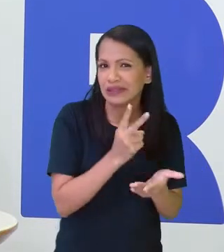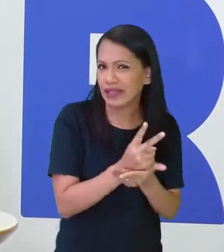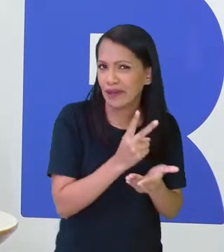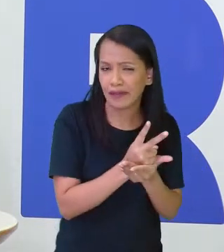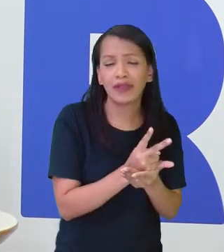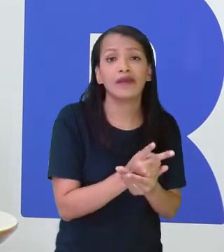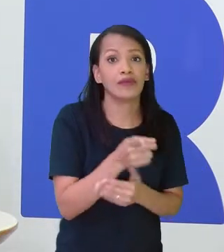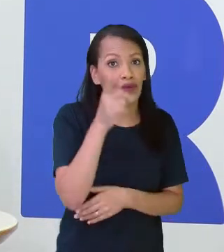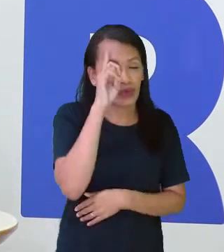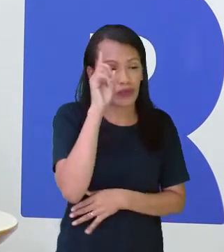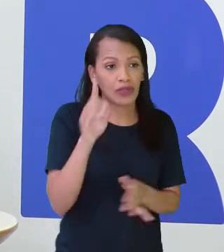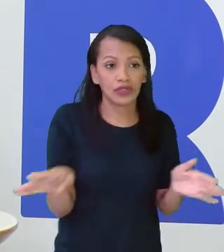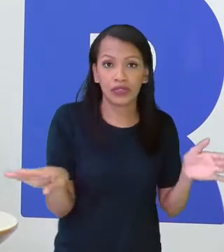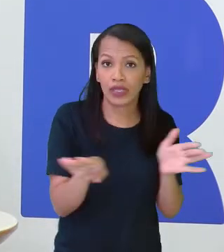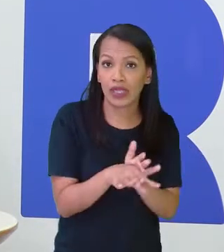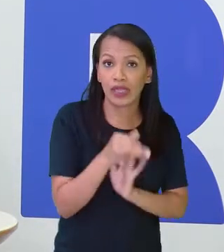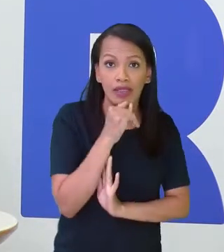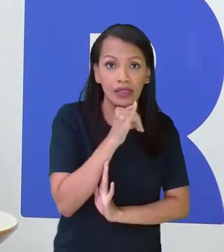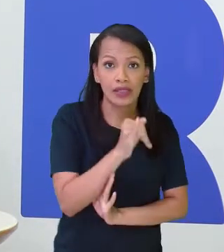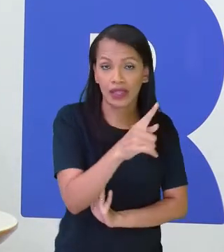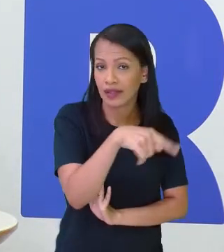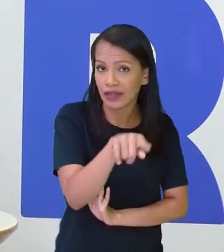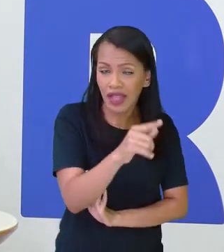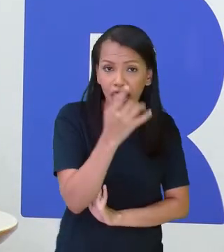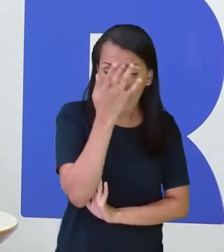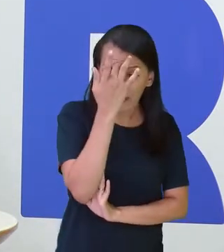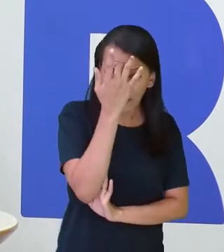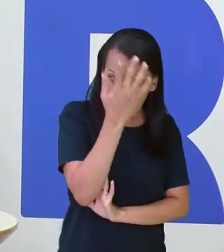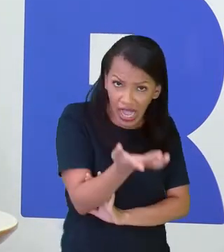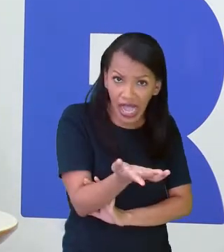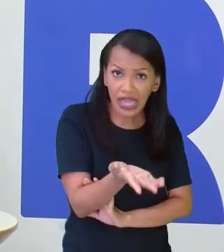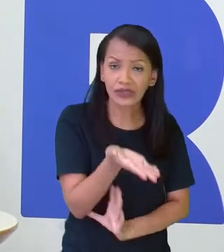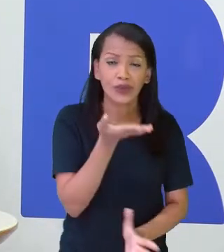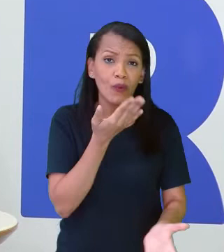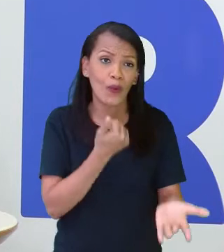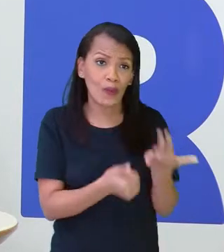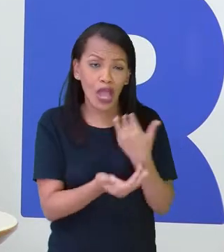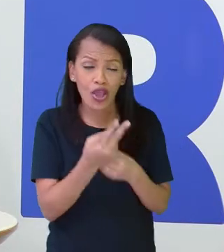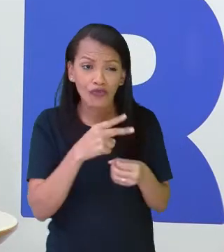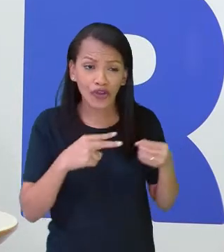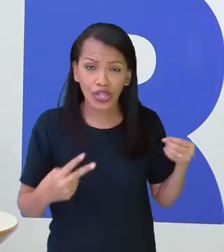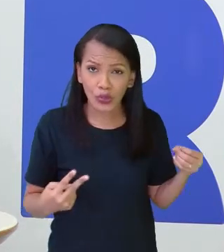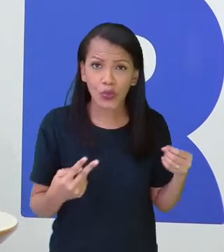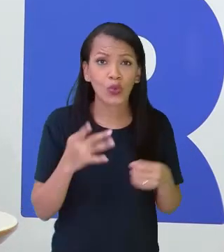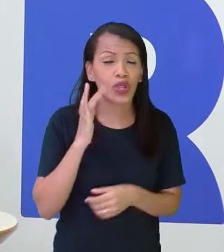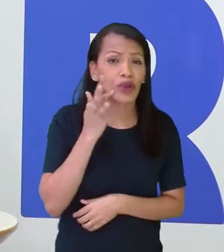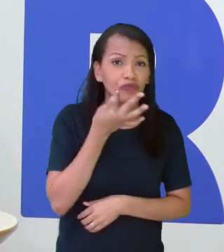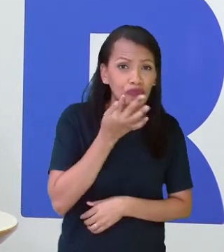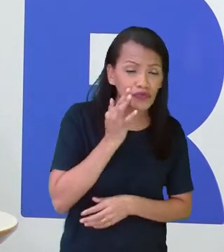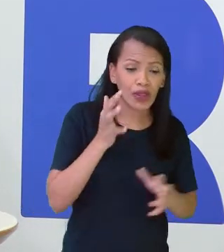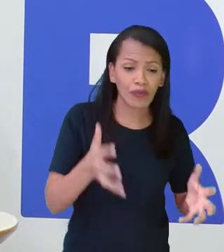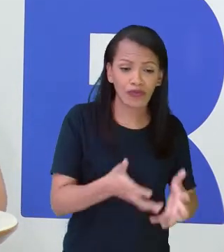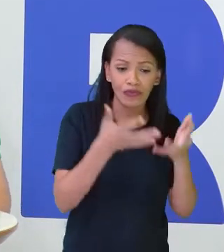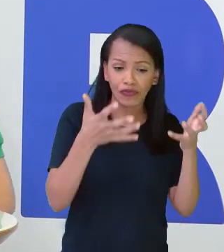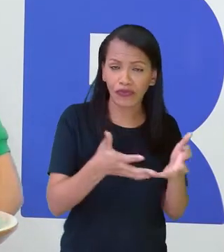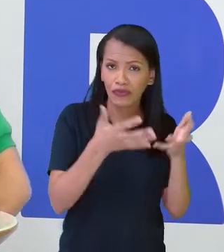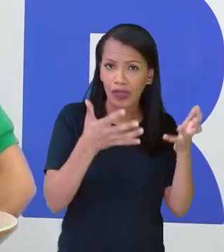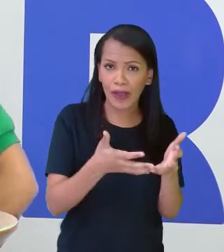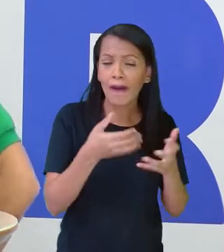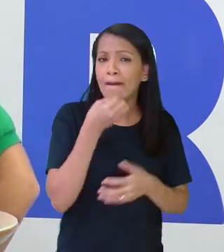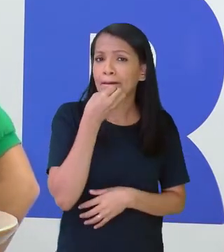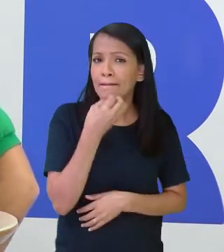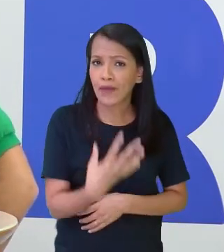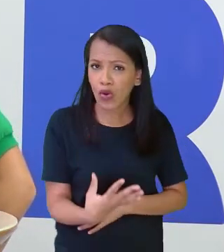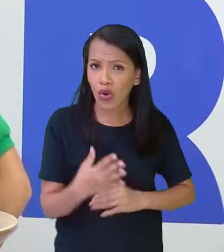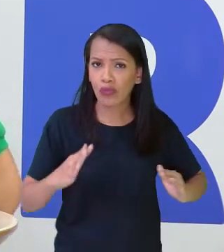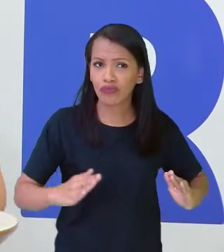A gente não vai chegar aqui para dizer para vocês que é fácil sempre consumir verduras, legumes, só aquela parte boa